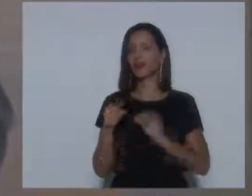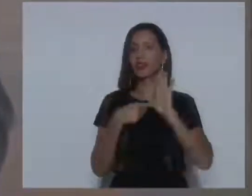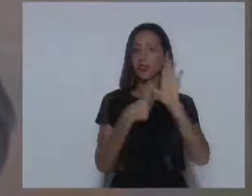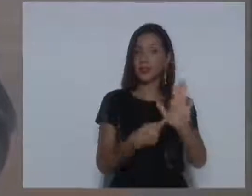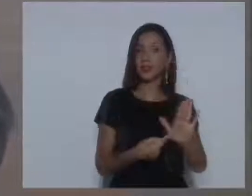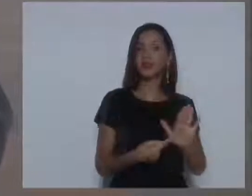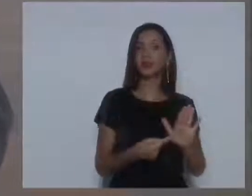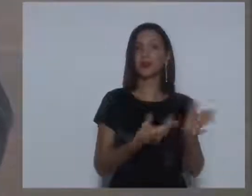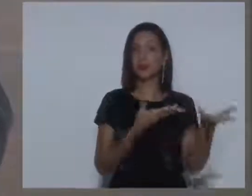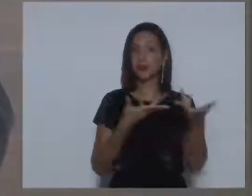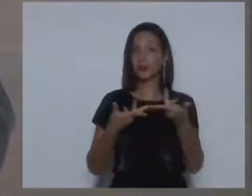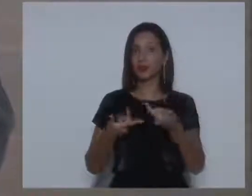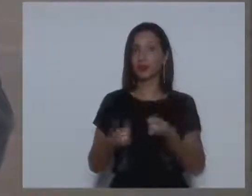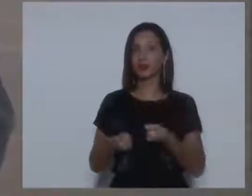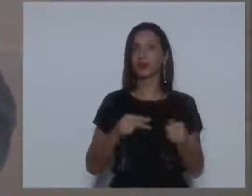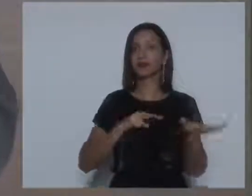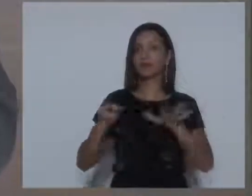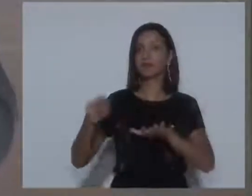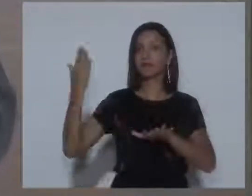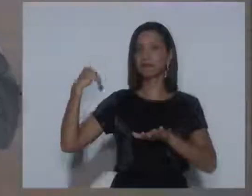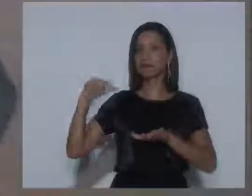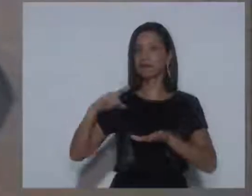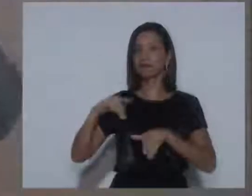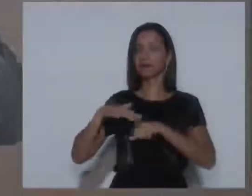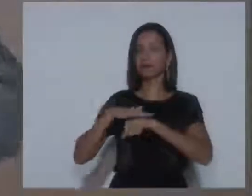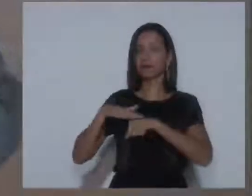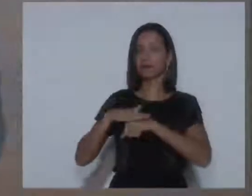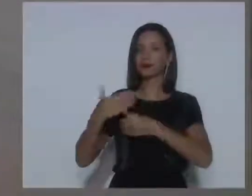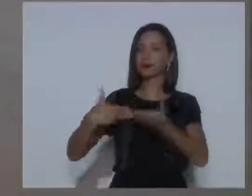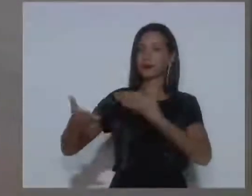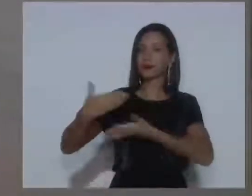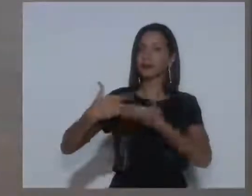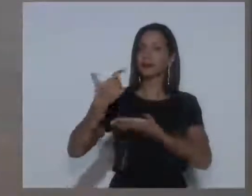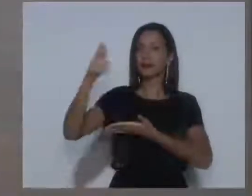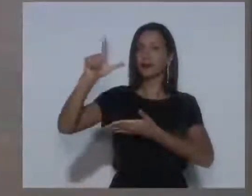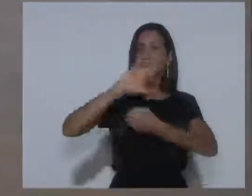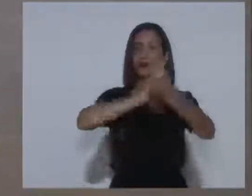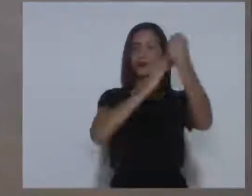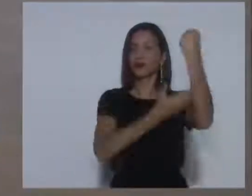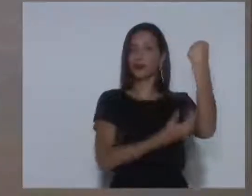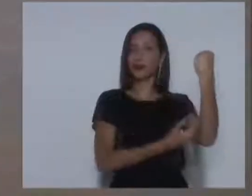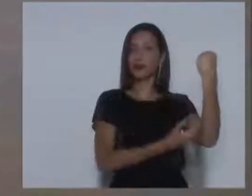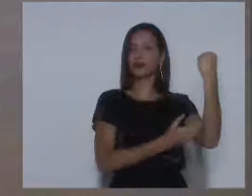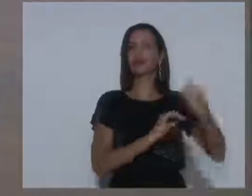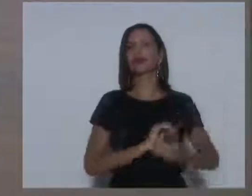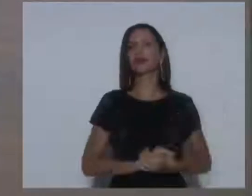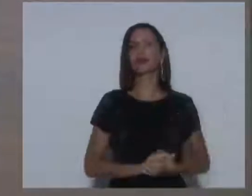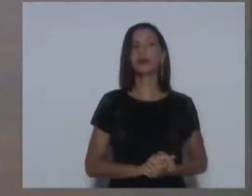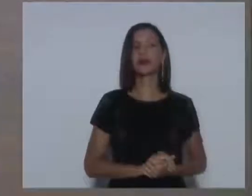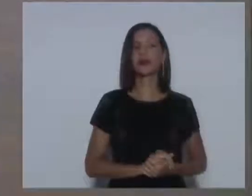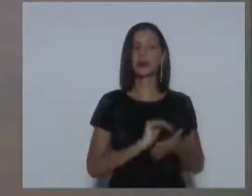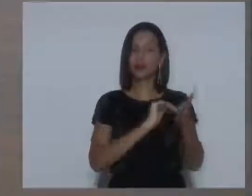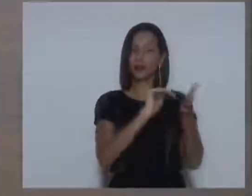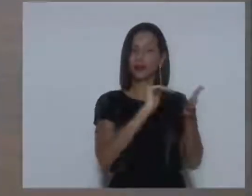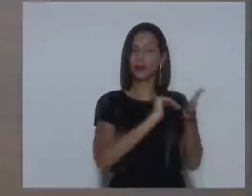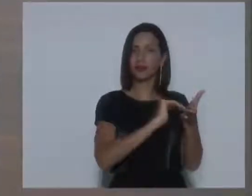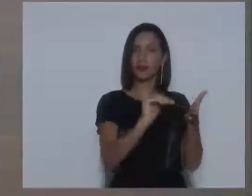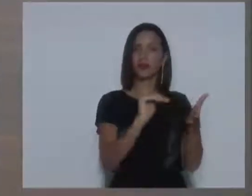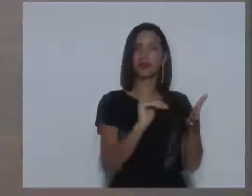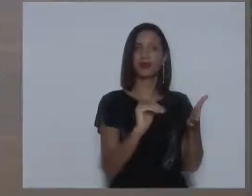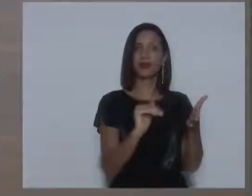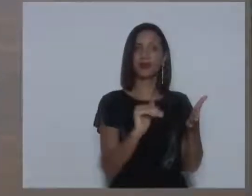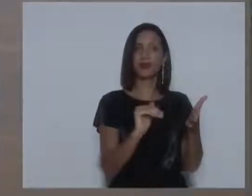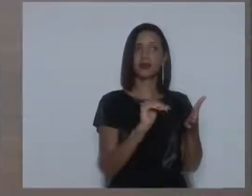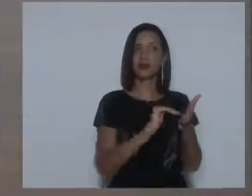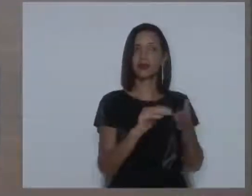me convidou na semana passada para a gente tratar com outras autoridades, com a Secretaria